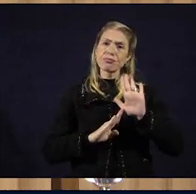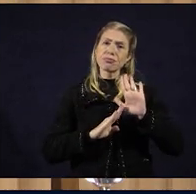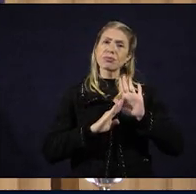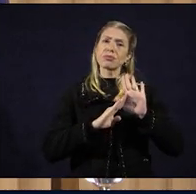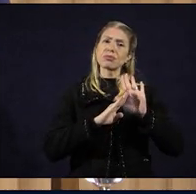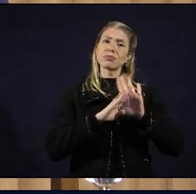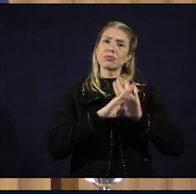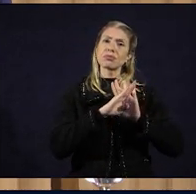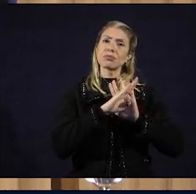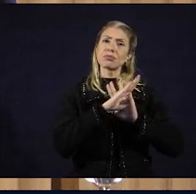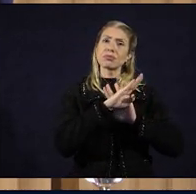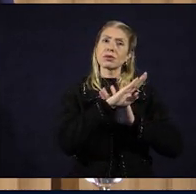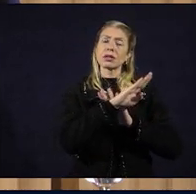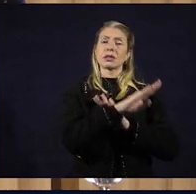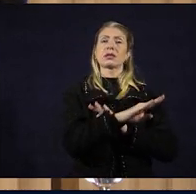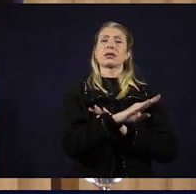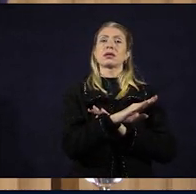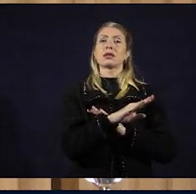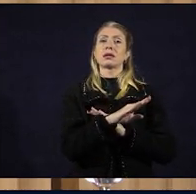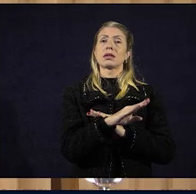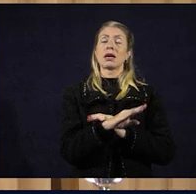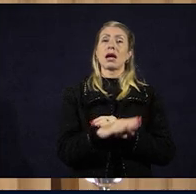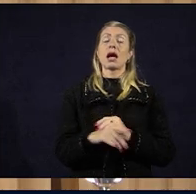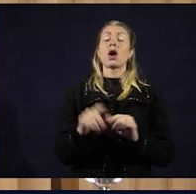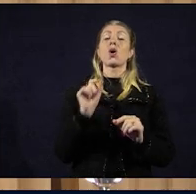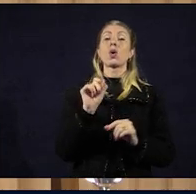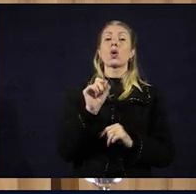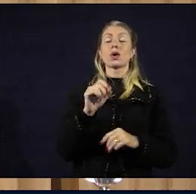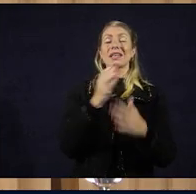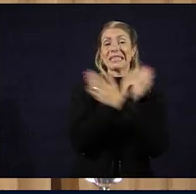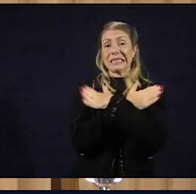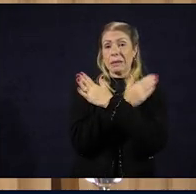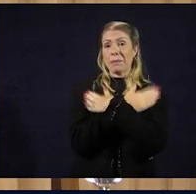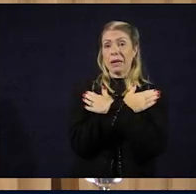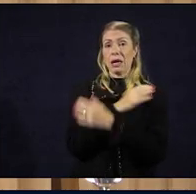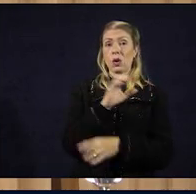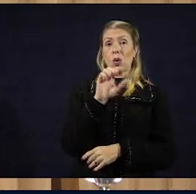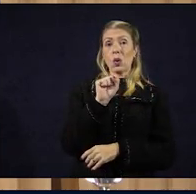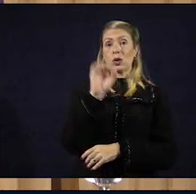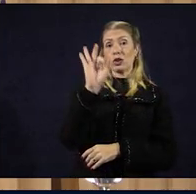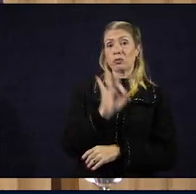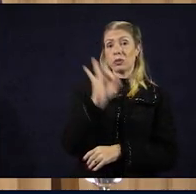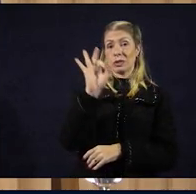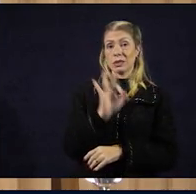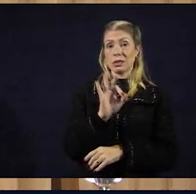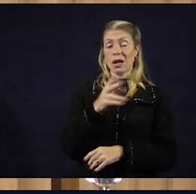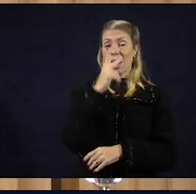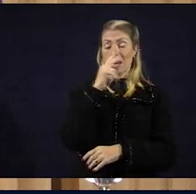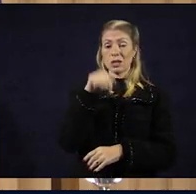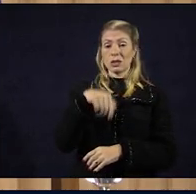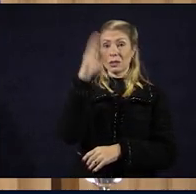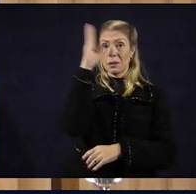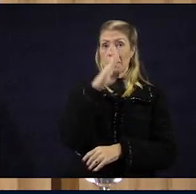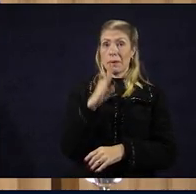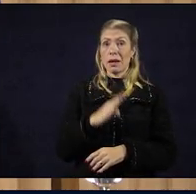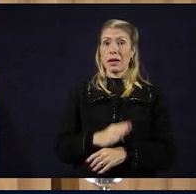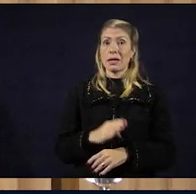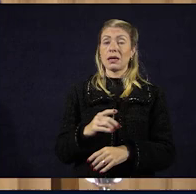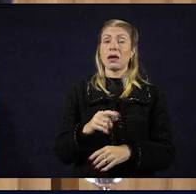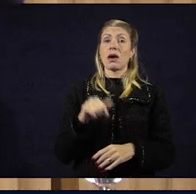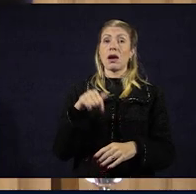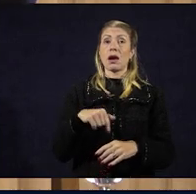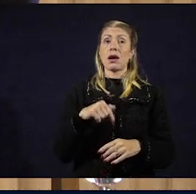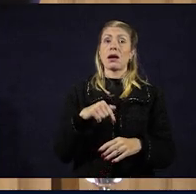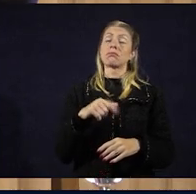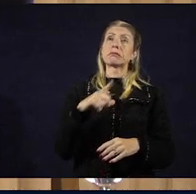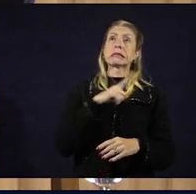do desemprego nós vamos terminar o ano com o desemprego pouco acima de 8%, O que significa no caso brasileiro ou um índice de empregabilidade